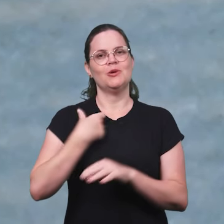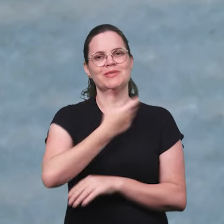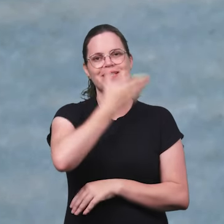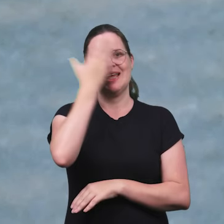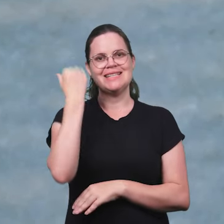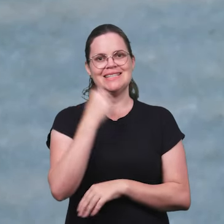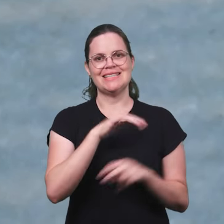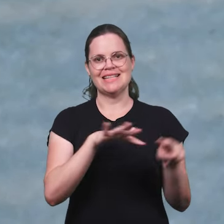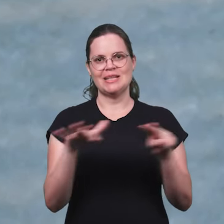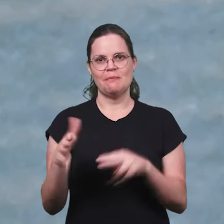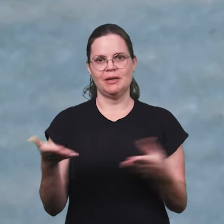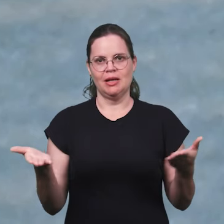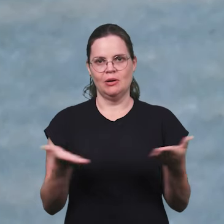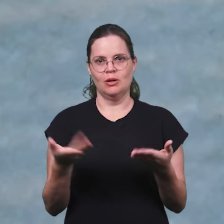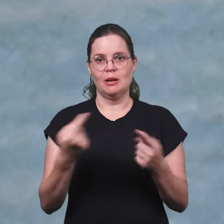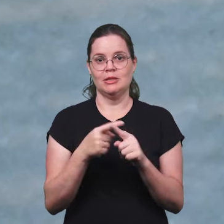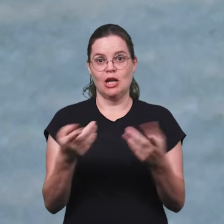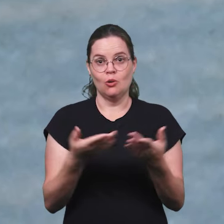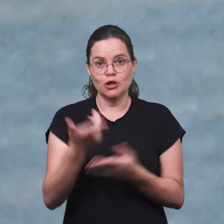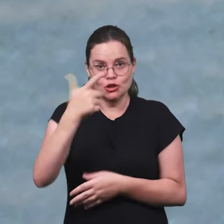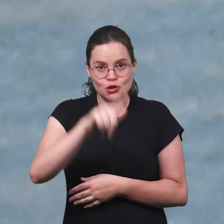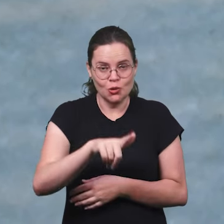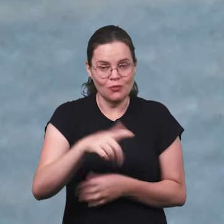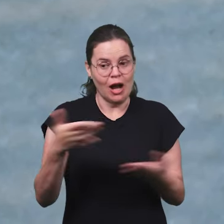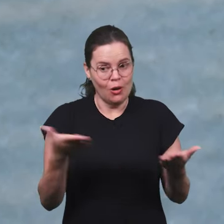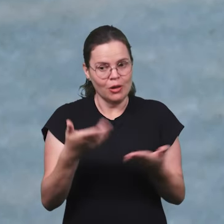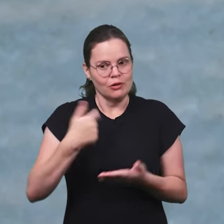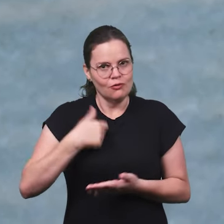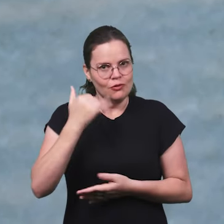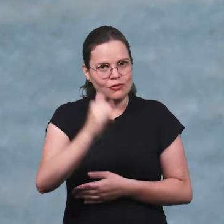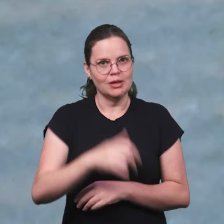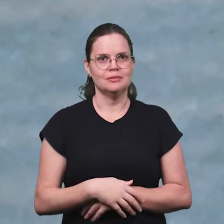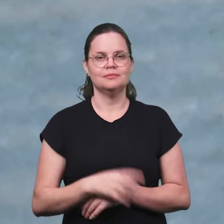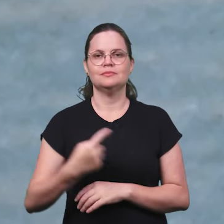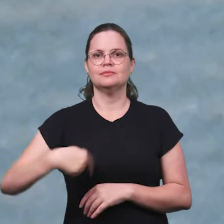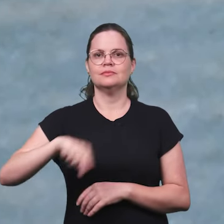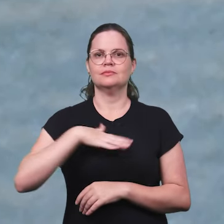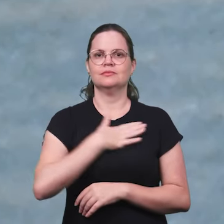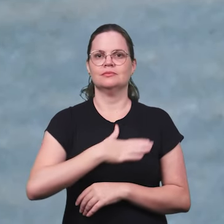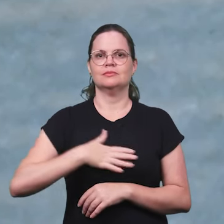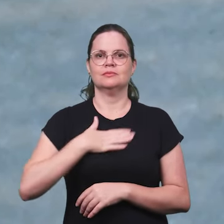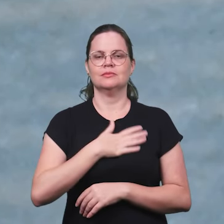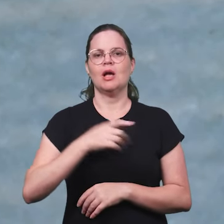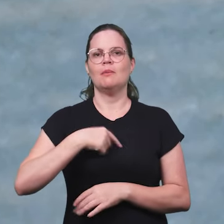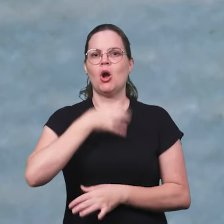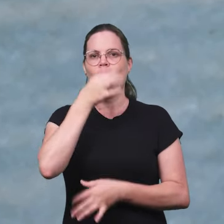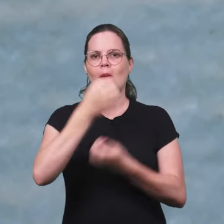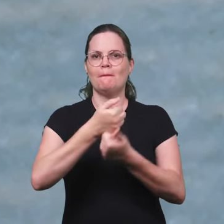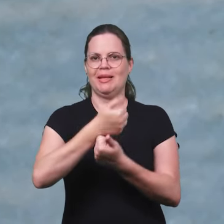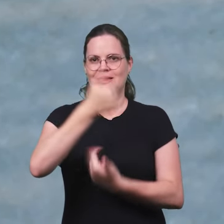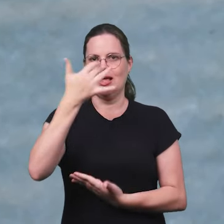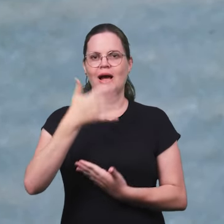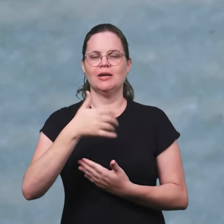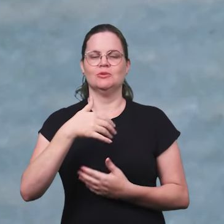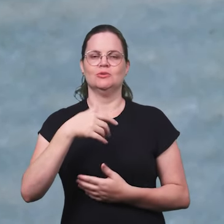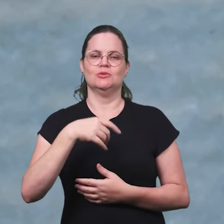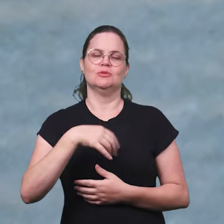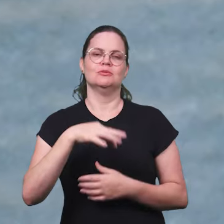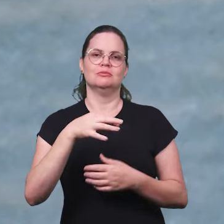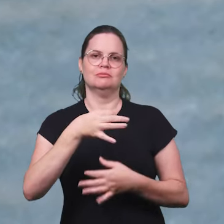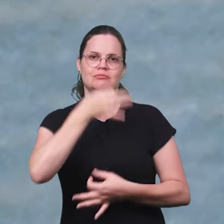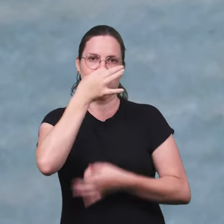em duplicidade, tá? A gente gosta de trazer aqui alguns comentários que são colocados no YouTube. Na